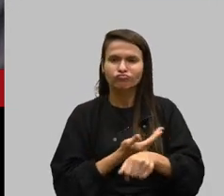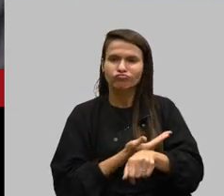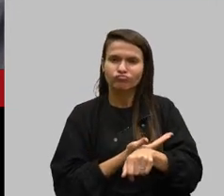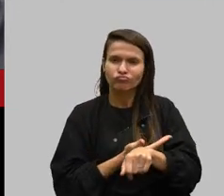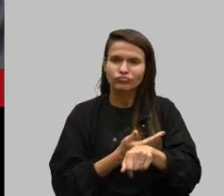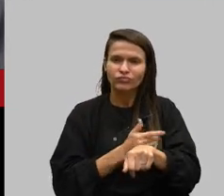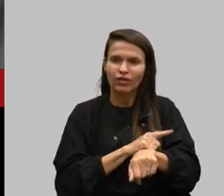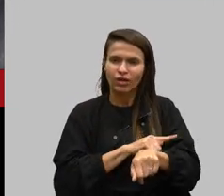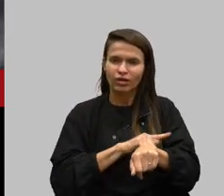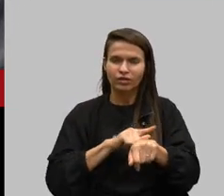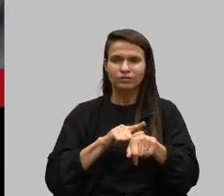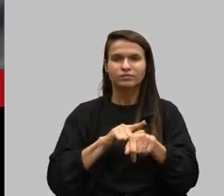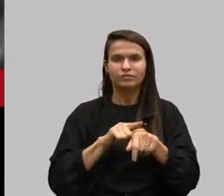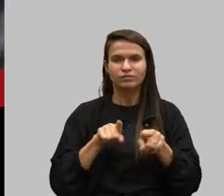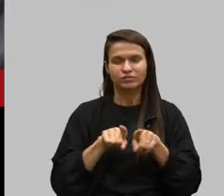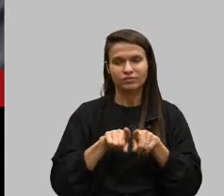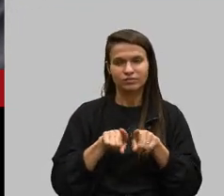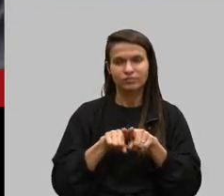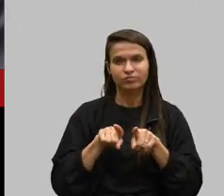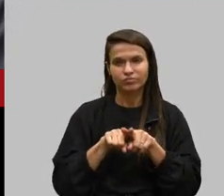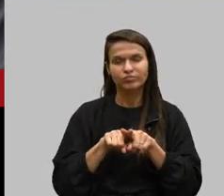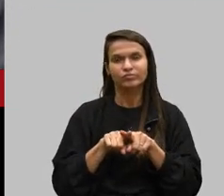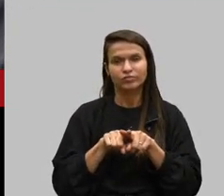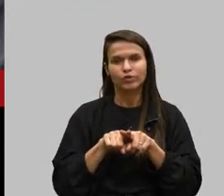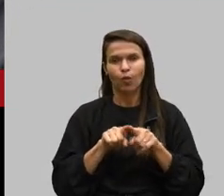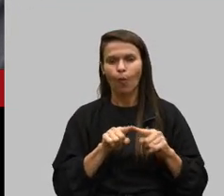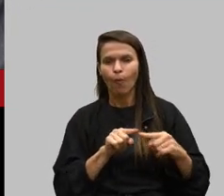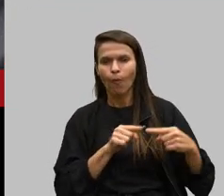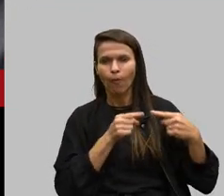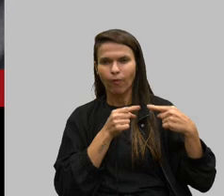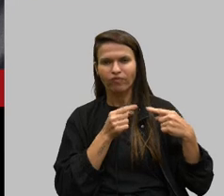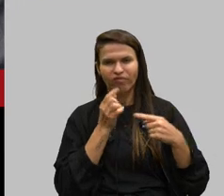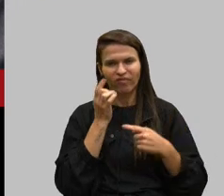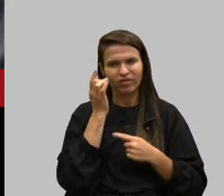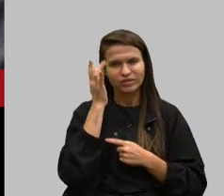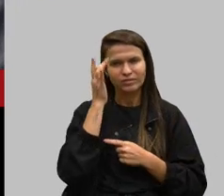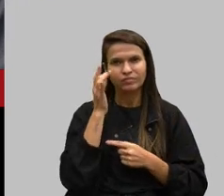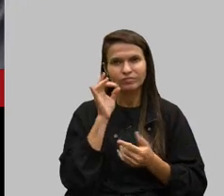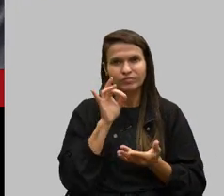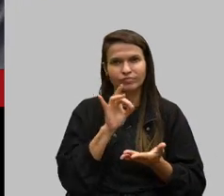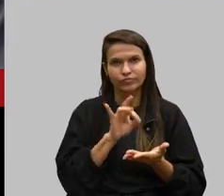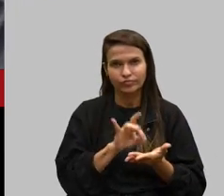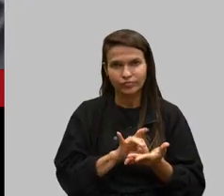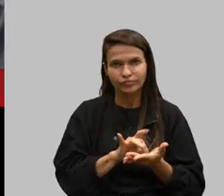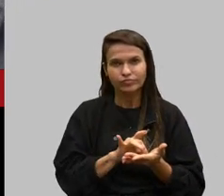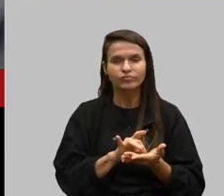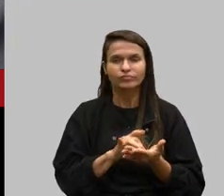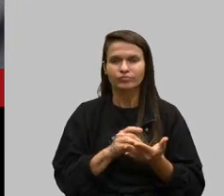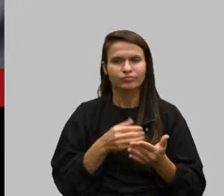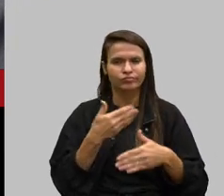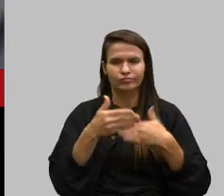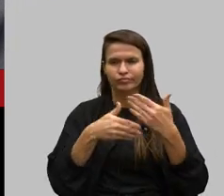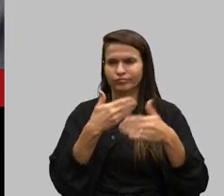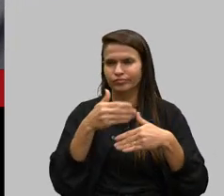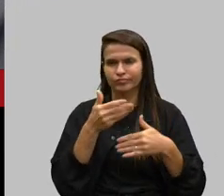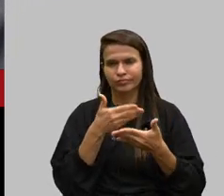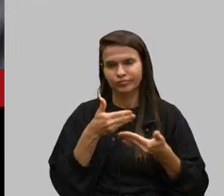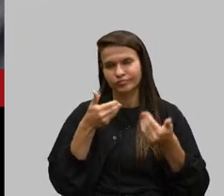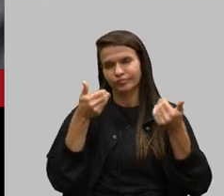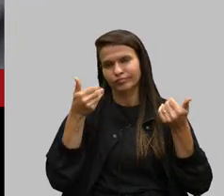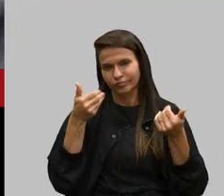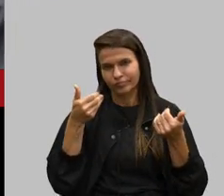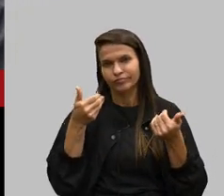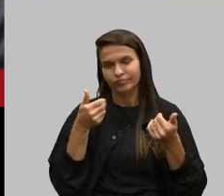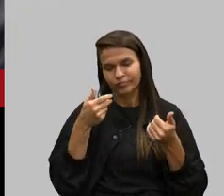Independent de ser situação oposição Isso facilita de fato que as coisas andam E acontec da melhor forma possível